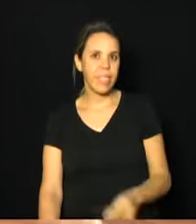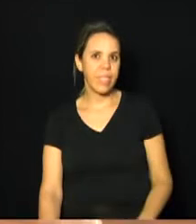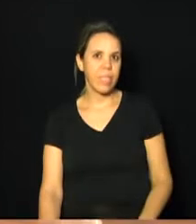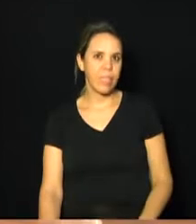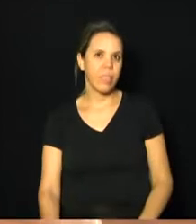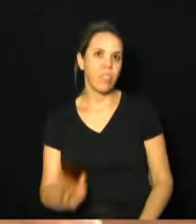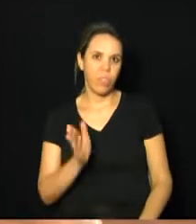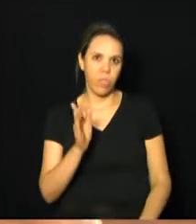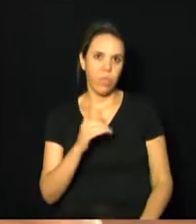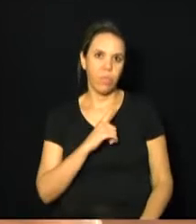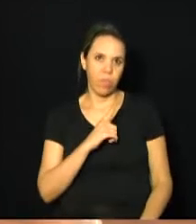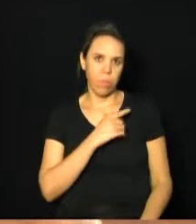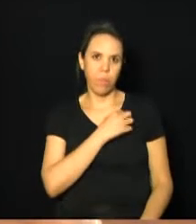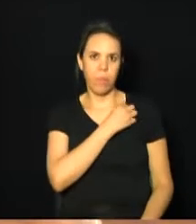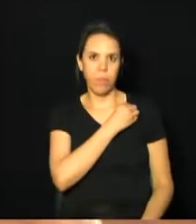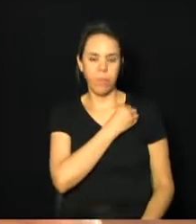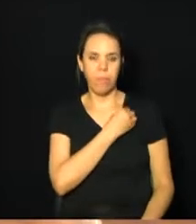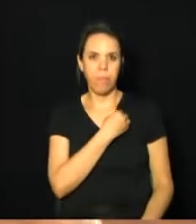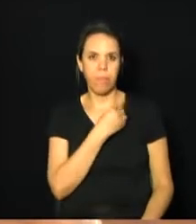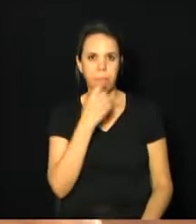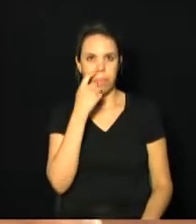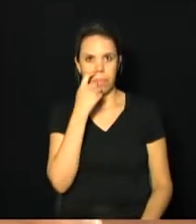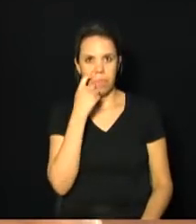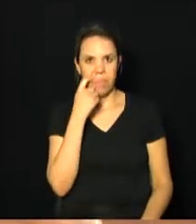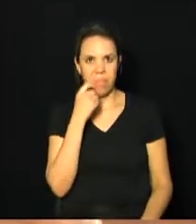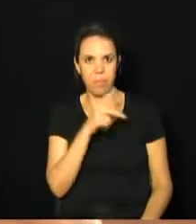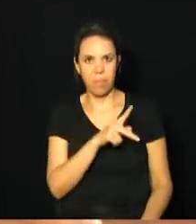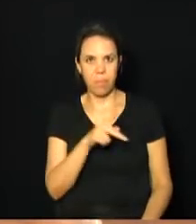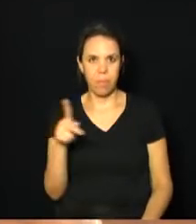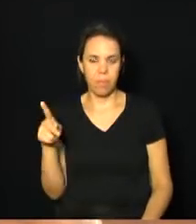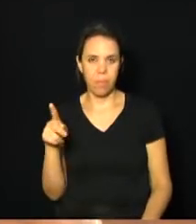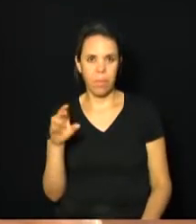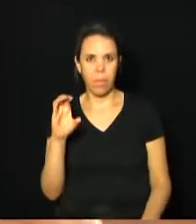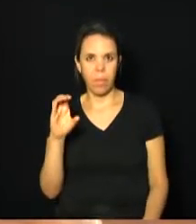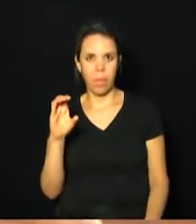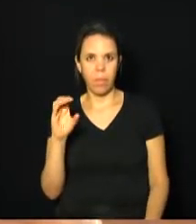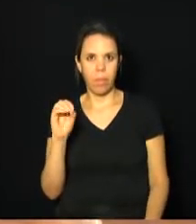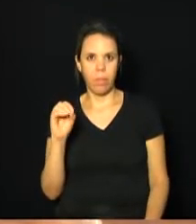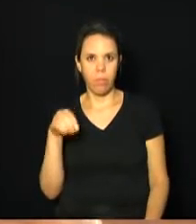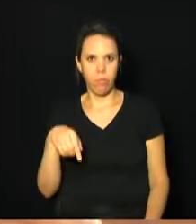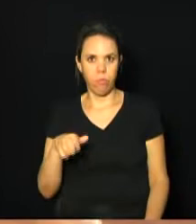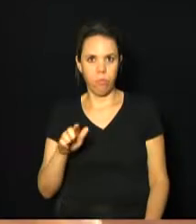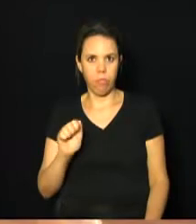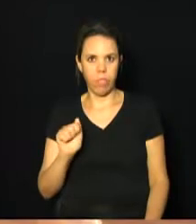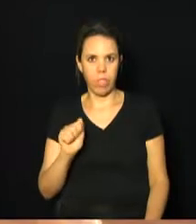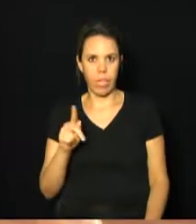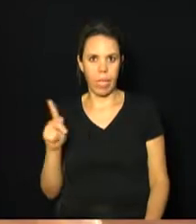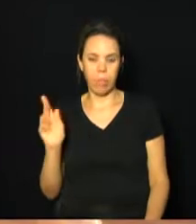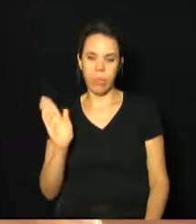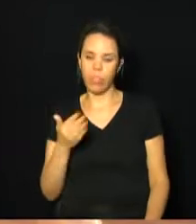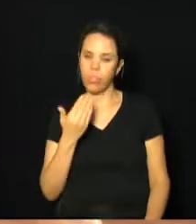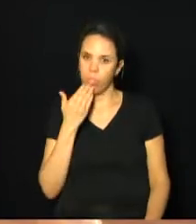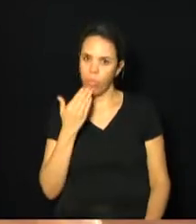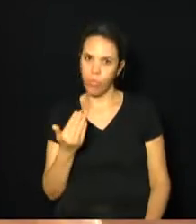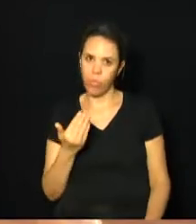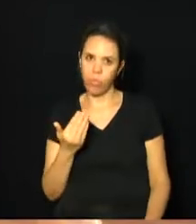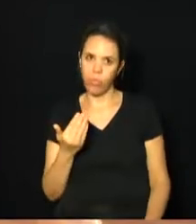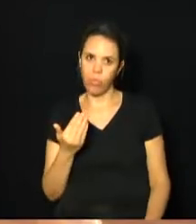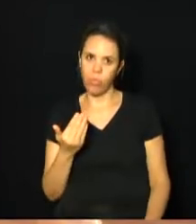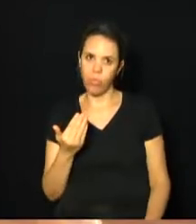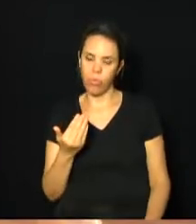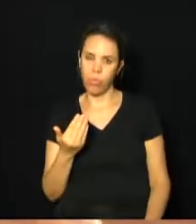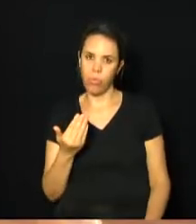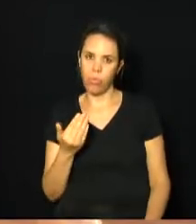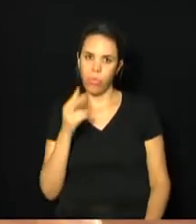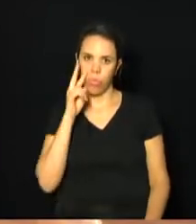Isso aí já tem, inclusive, da presidente da Congeapa, né, que já fez a solicitação de regularização